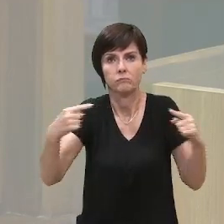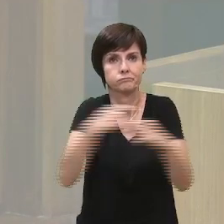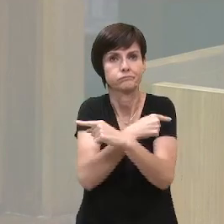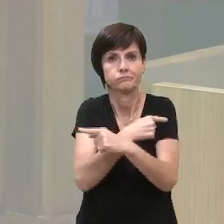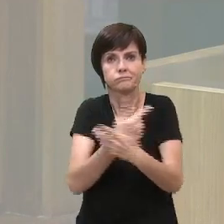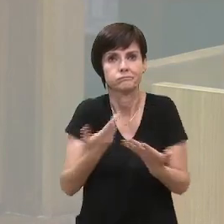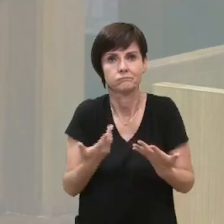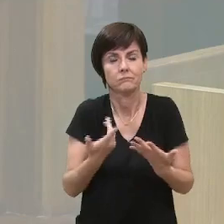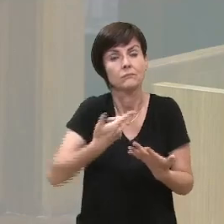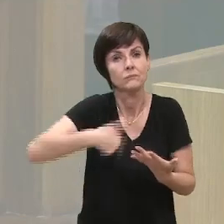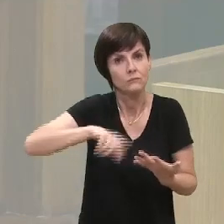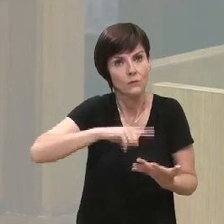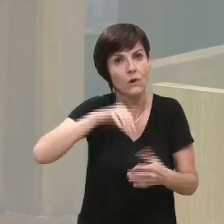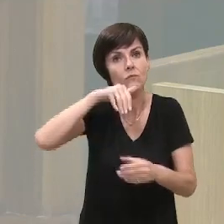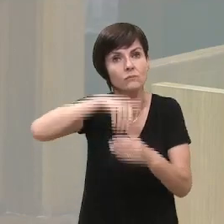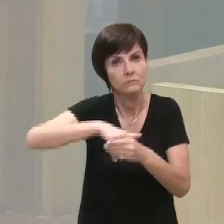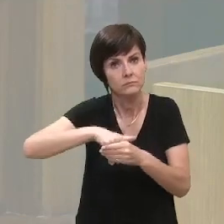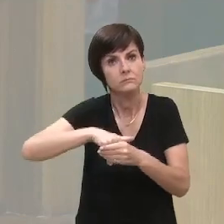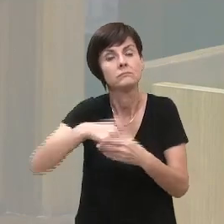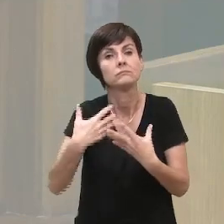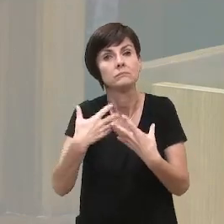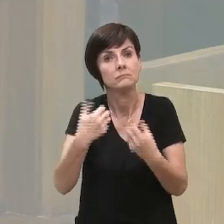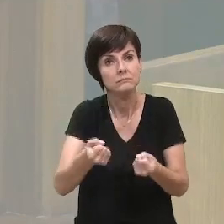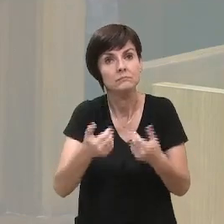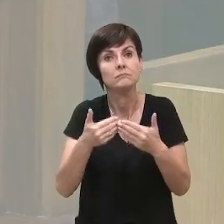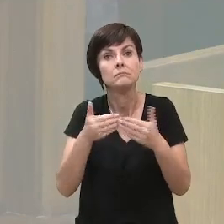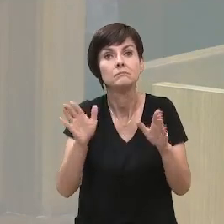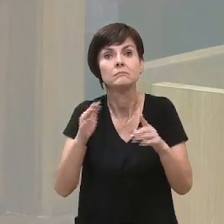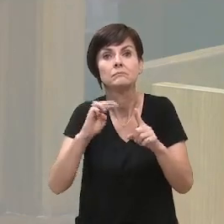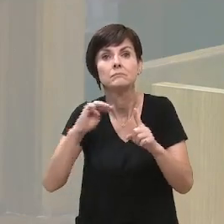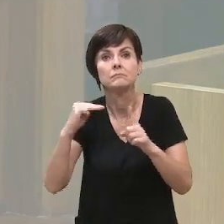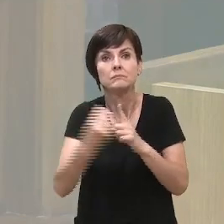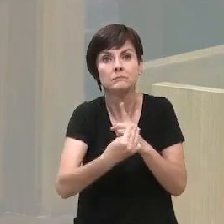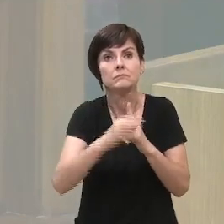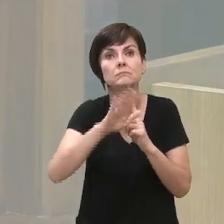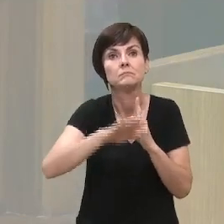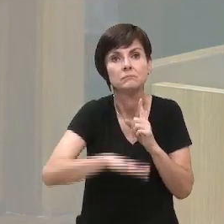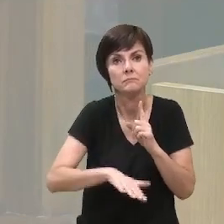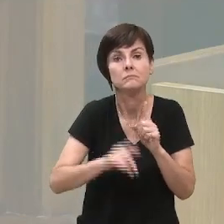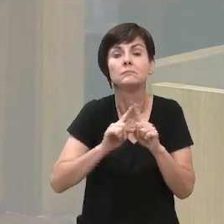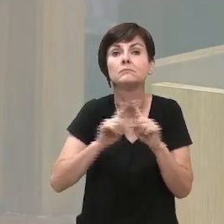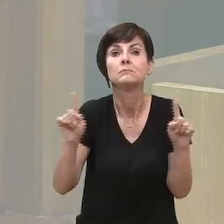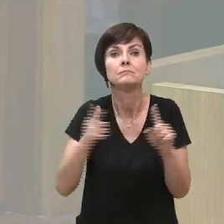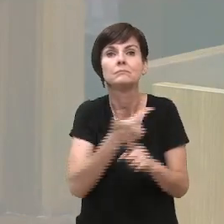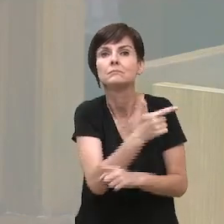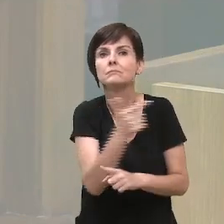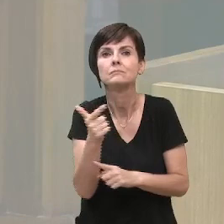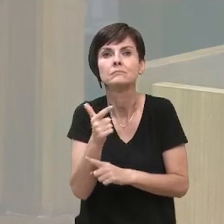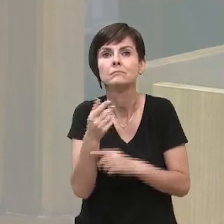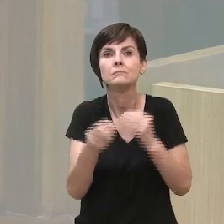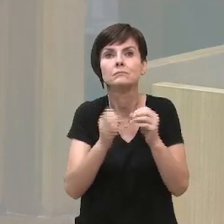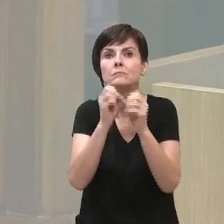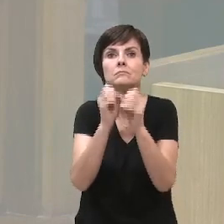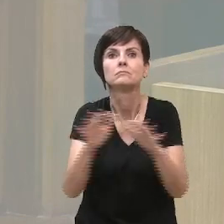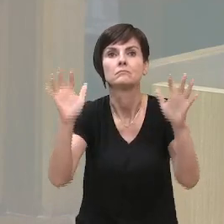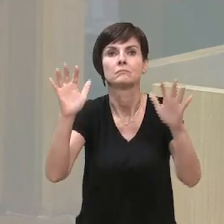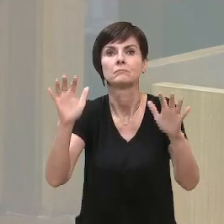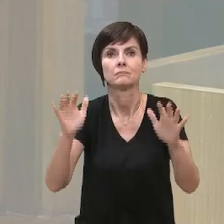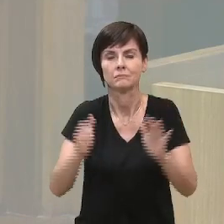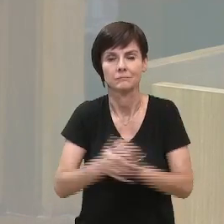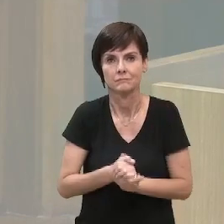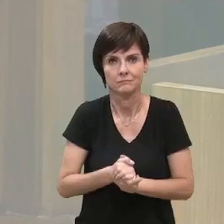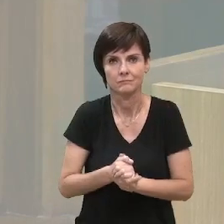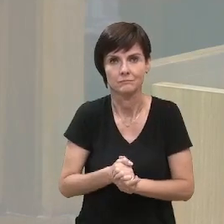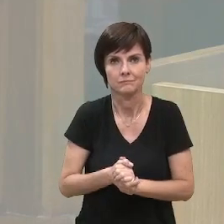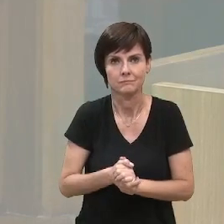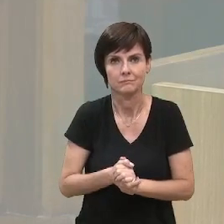Tá? Nós somos, é óbvio, favorável a que abra o mercado, que cobre mais barato, mas não existe passe de mágica.